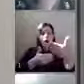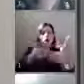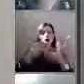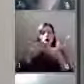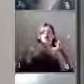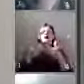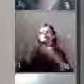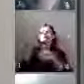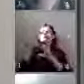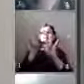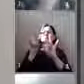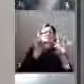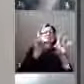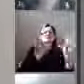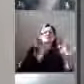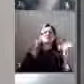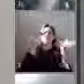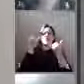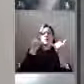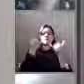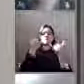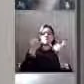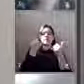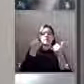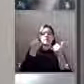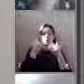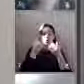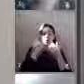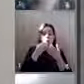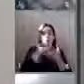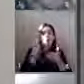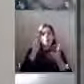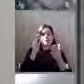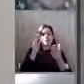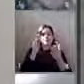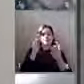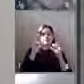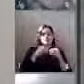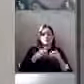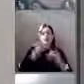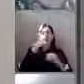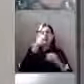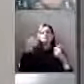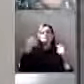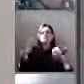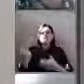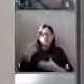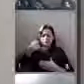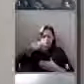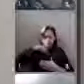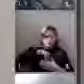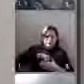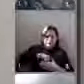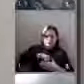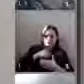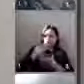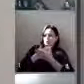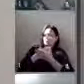nós chegamos. Tá? Então, tem que encarnar um pouco de geógrafo,